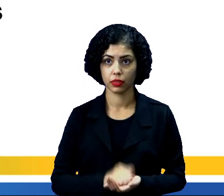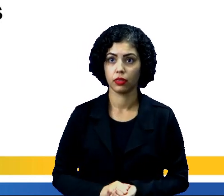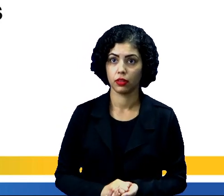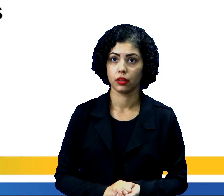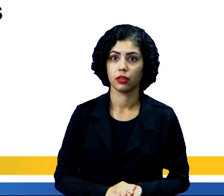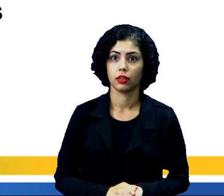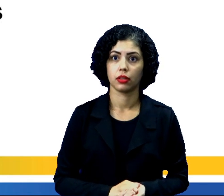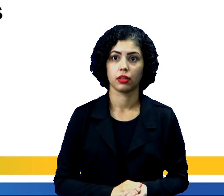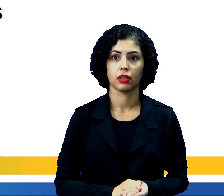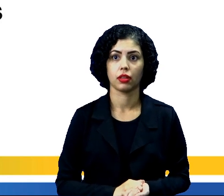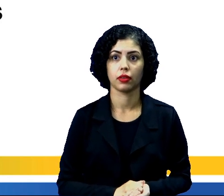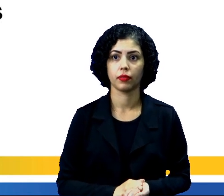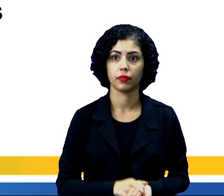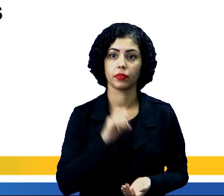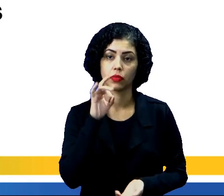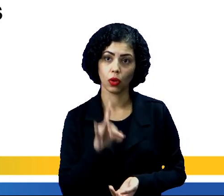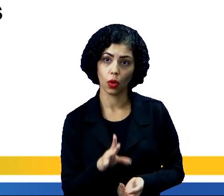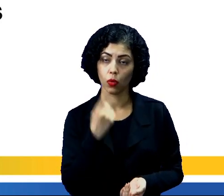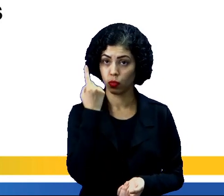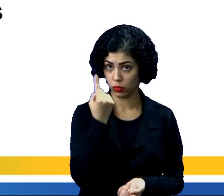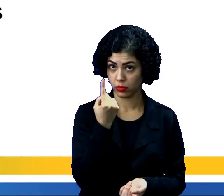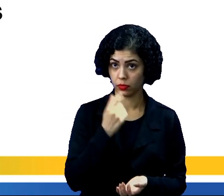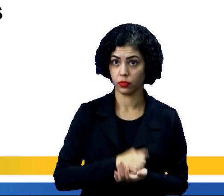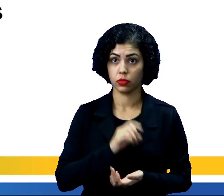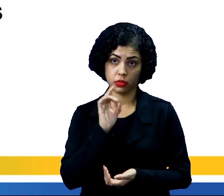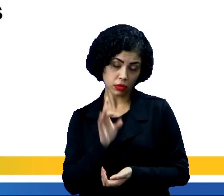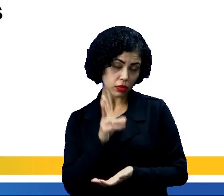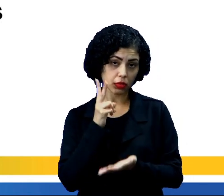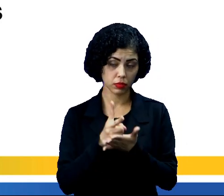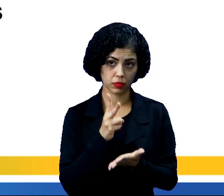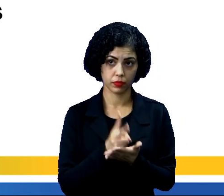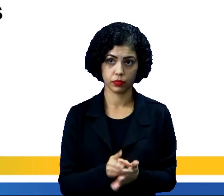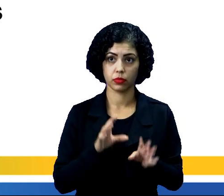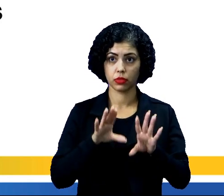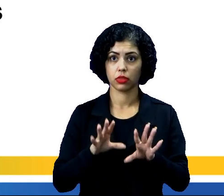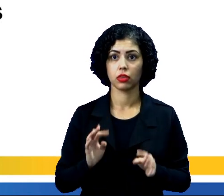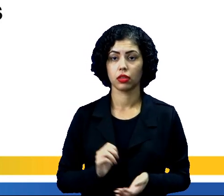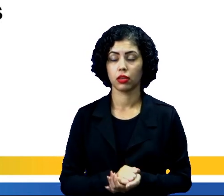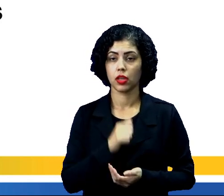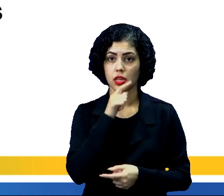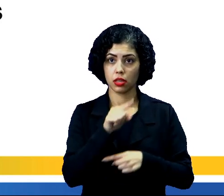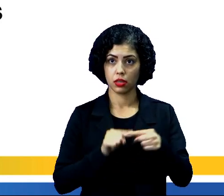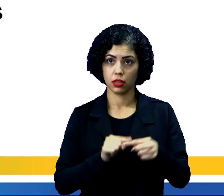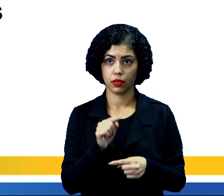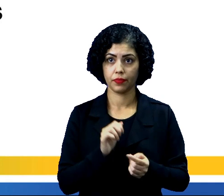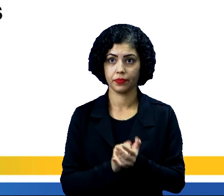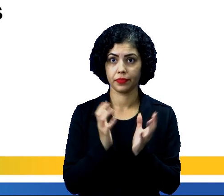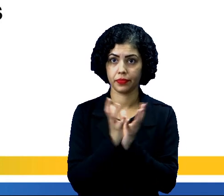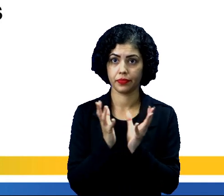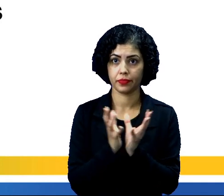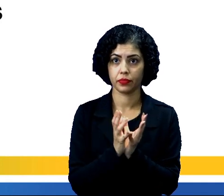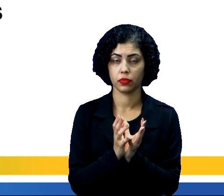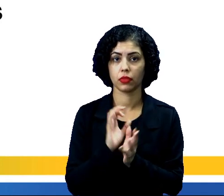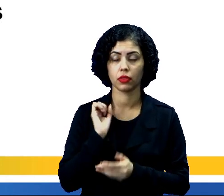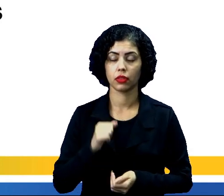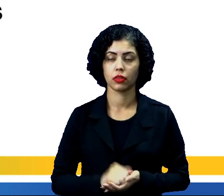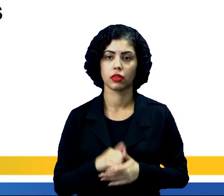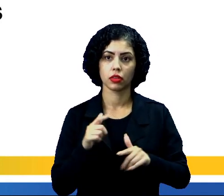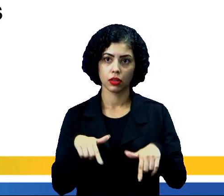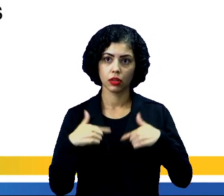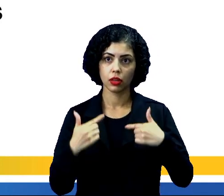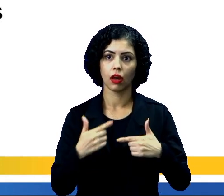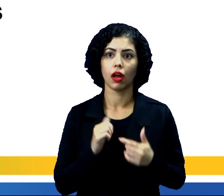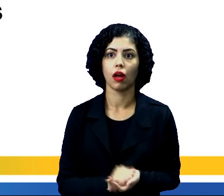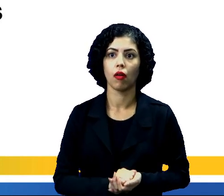O cricket há apenas uma entrada, só que do mesmo modo há turnos que se dividem entre equipes que atacam e